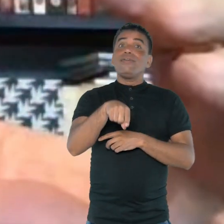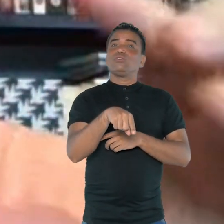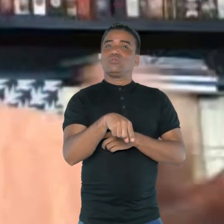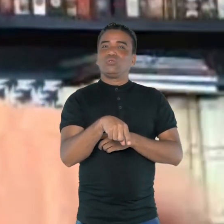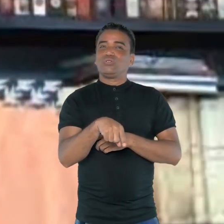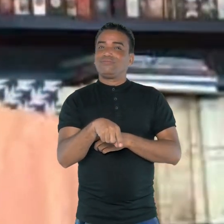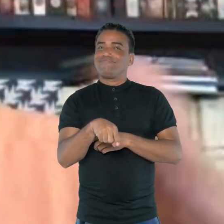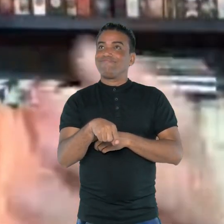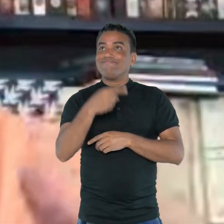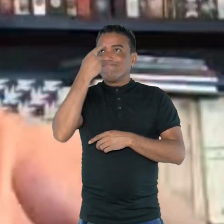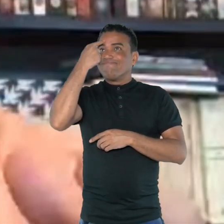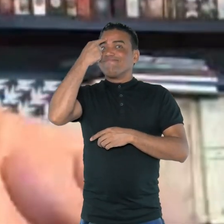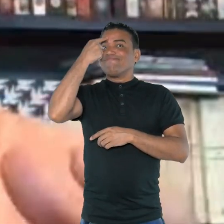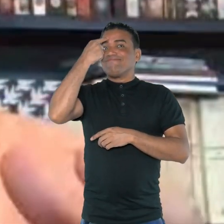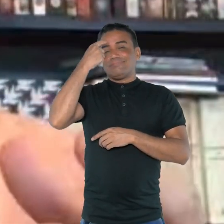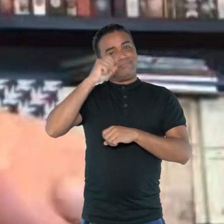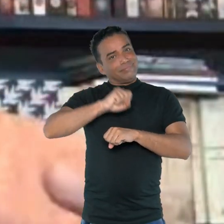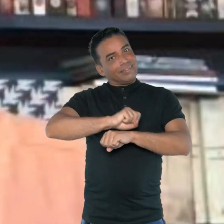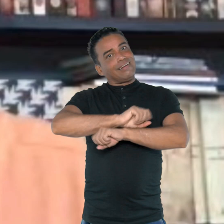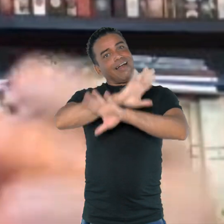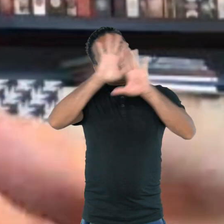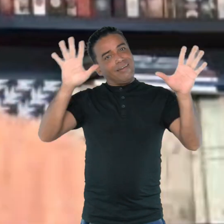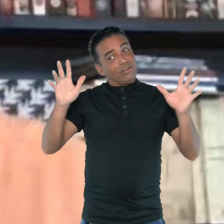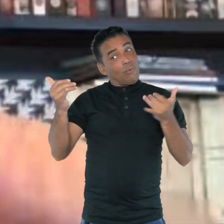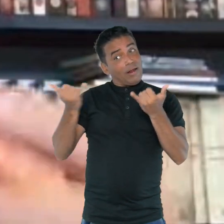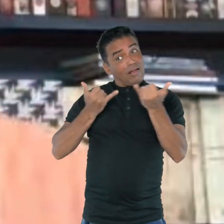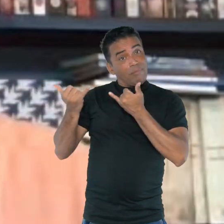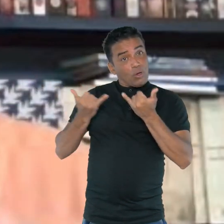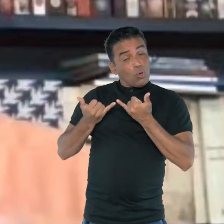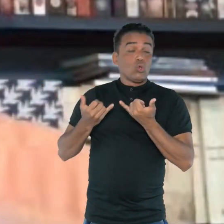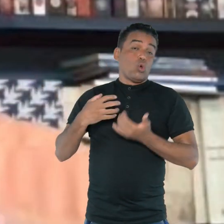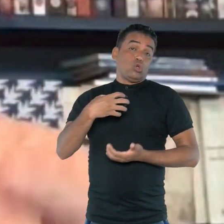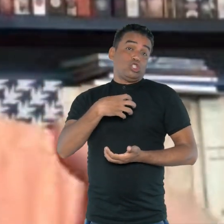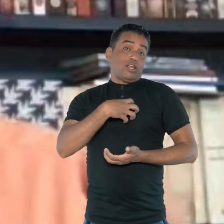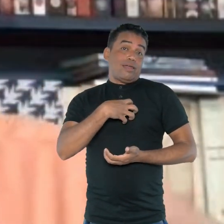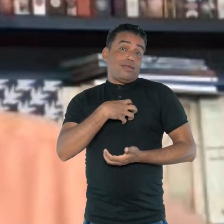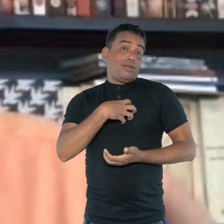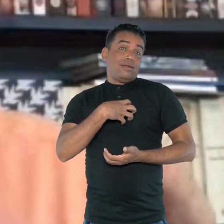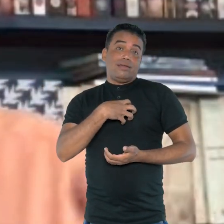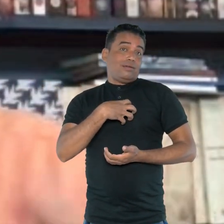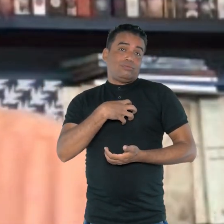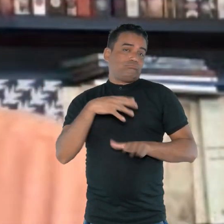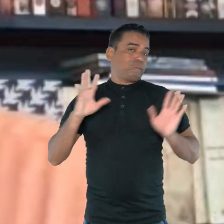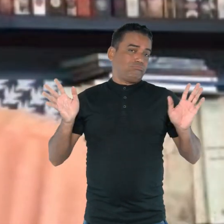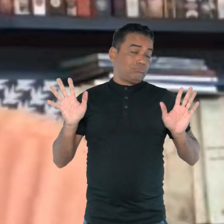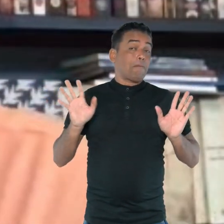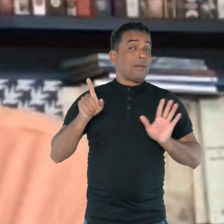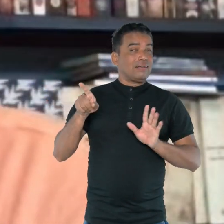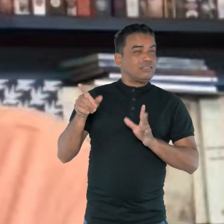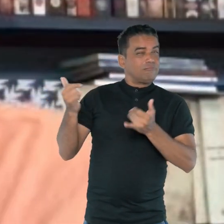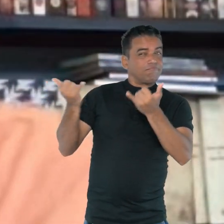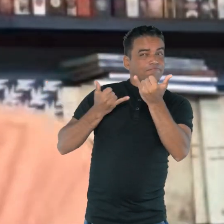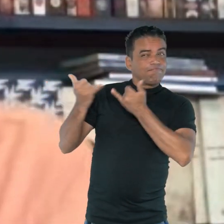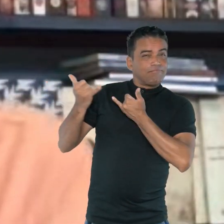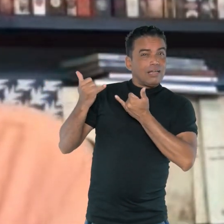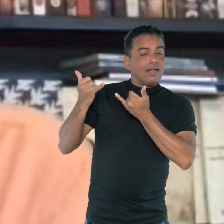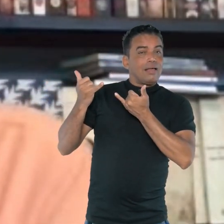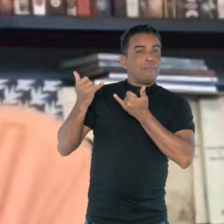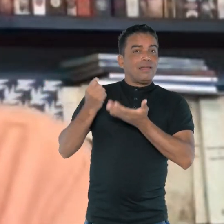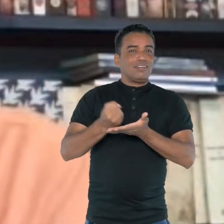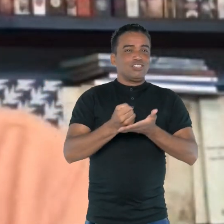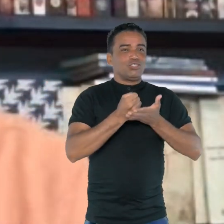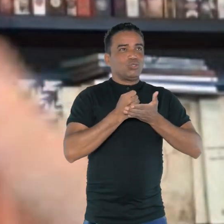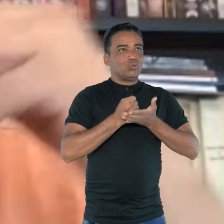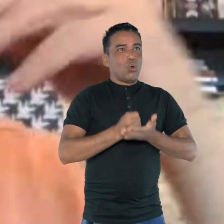isso. Claro que não era aquilo que foi falado, nem o modo como foi falado, mas aquilo ali me conduziu à solução